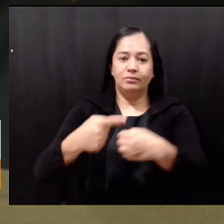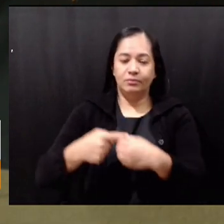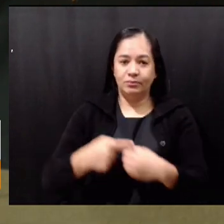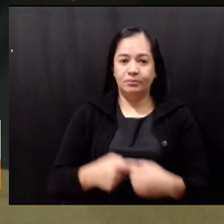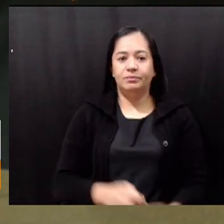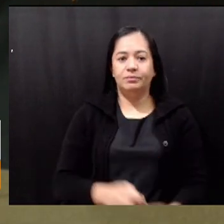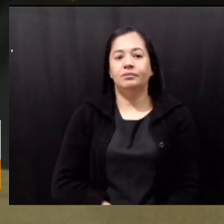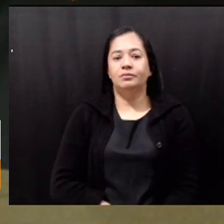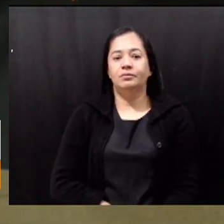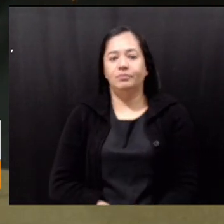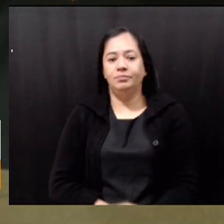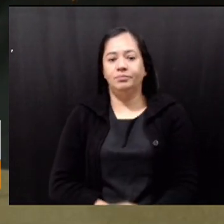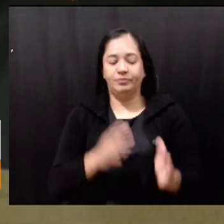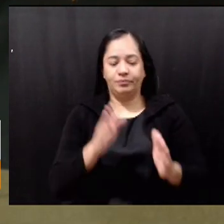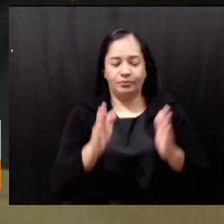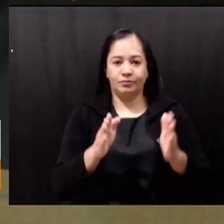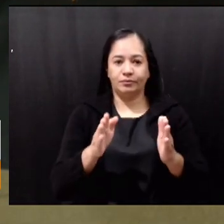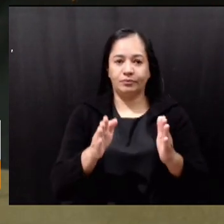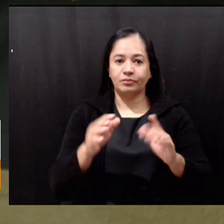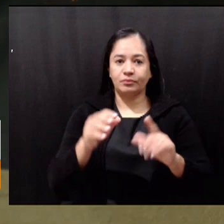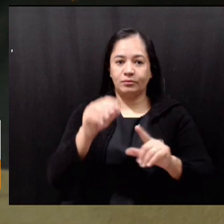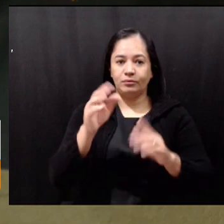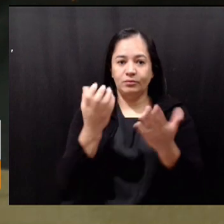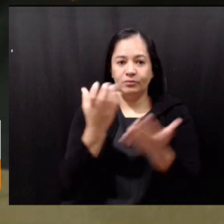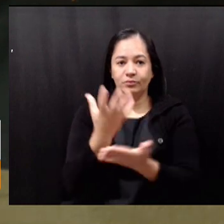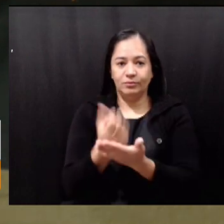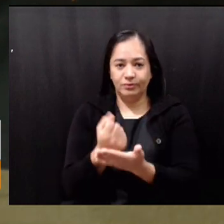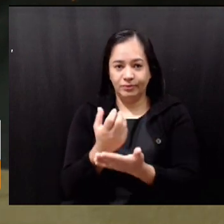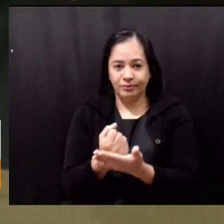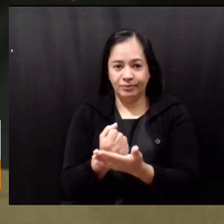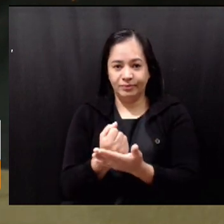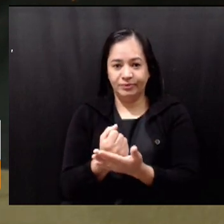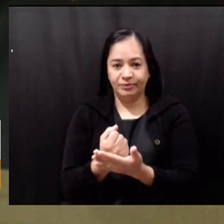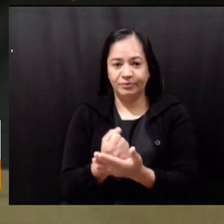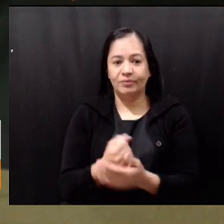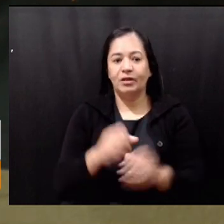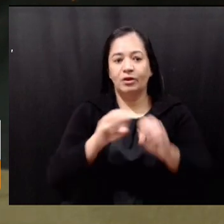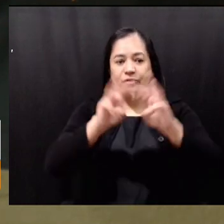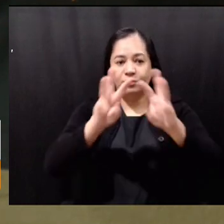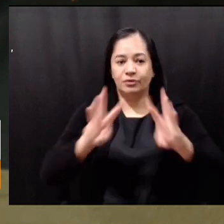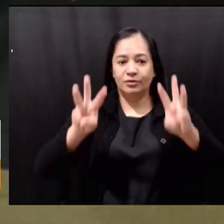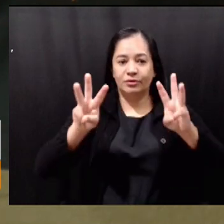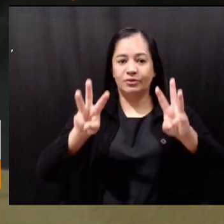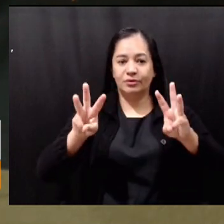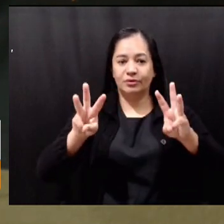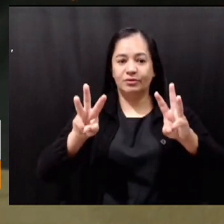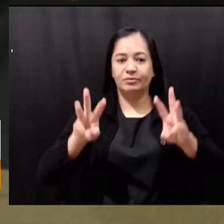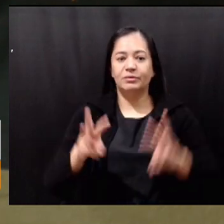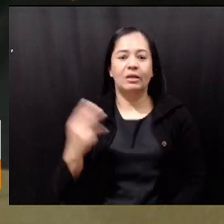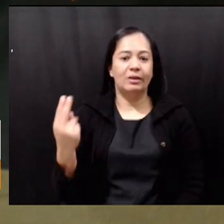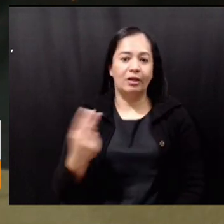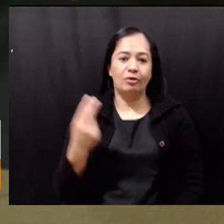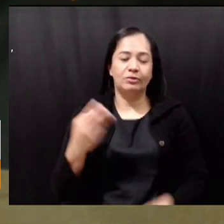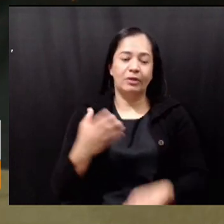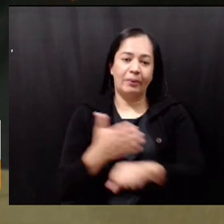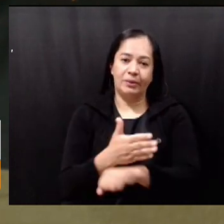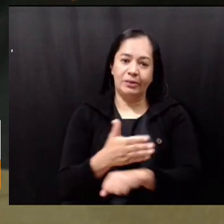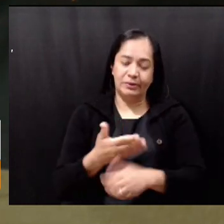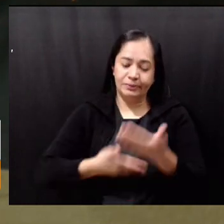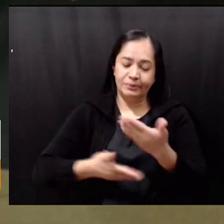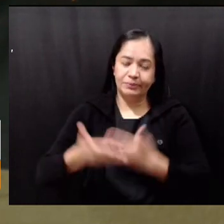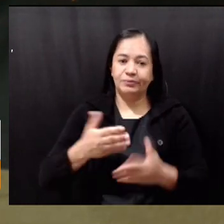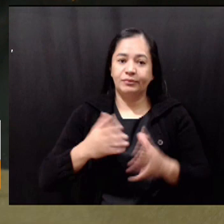a atualização, o chatbot no site indec.com.br estará indisponível para interações. Todas as outras formas